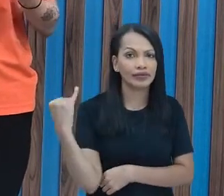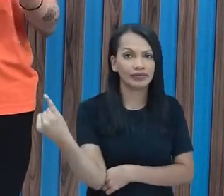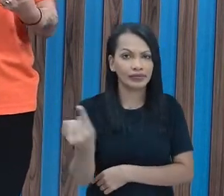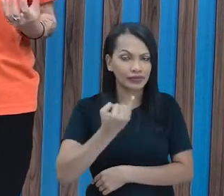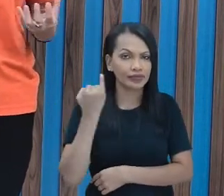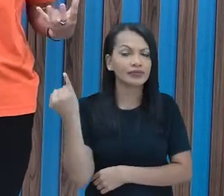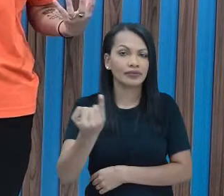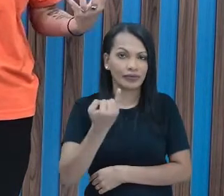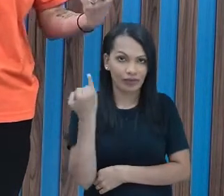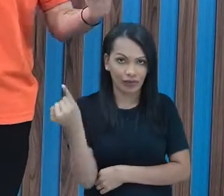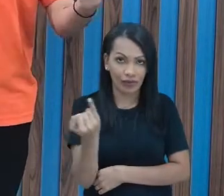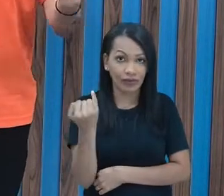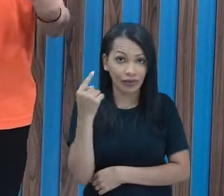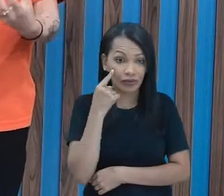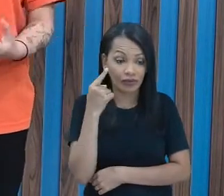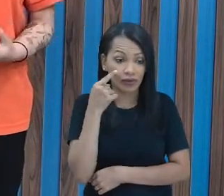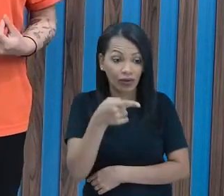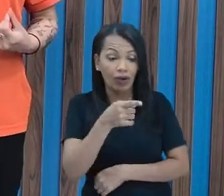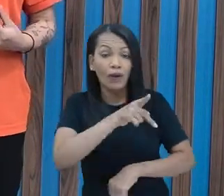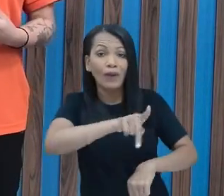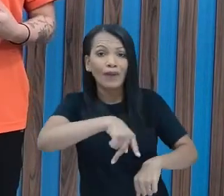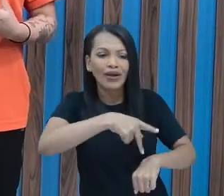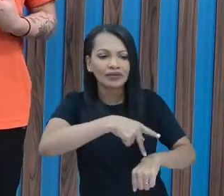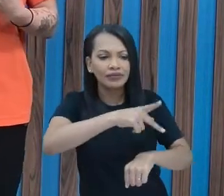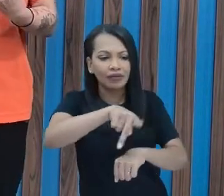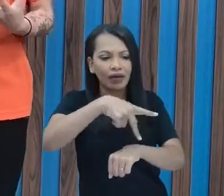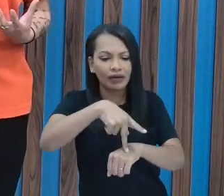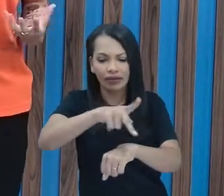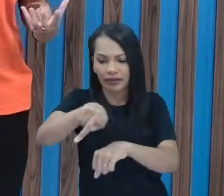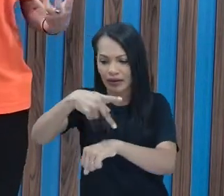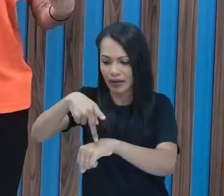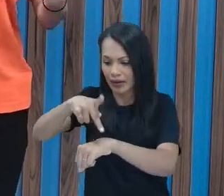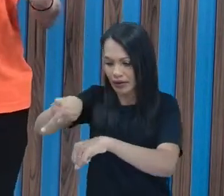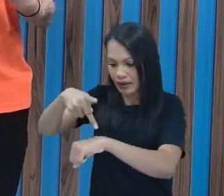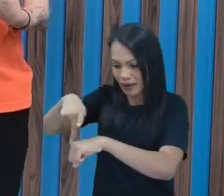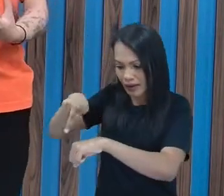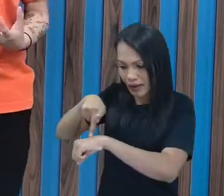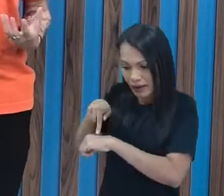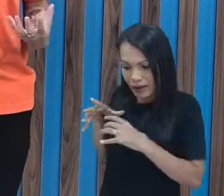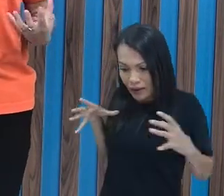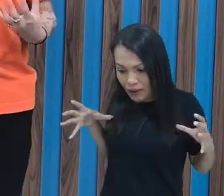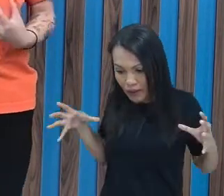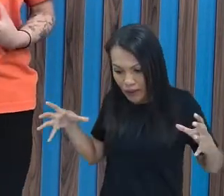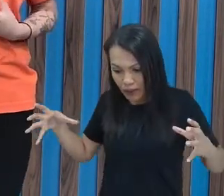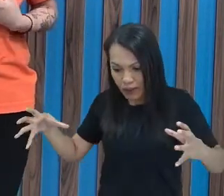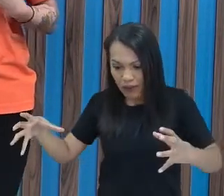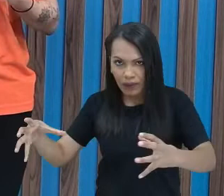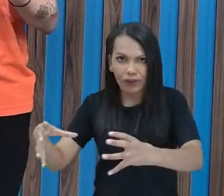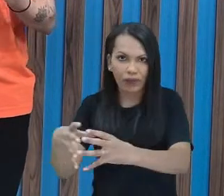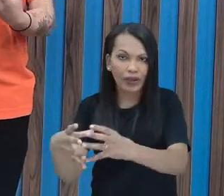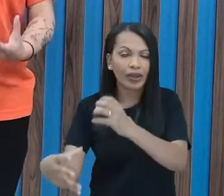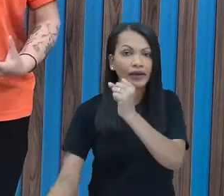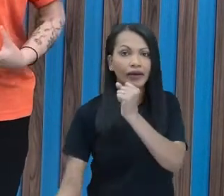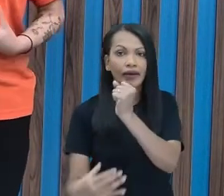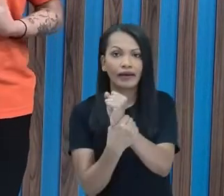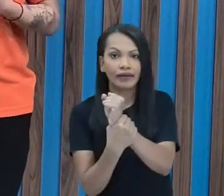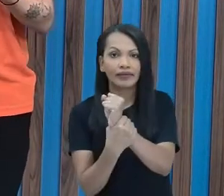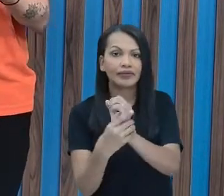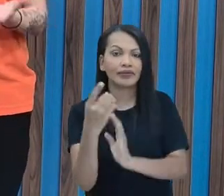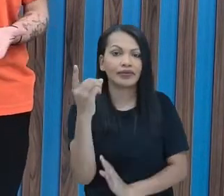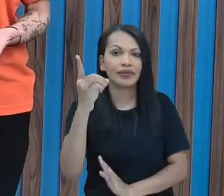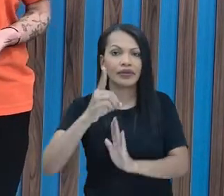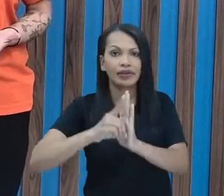foi os países, né, que utilizam dessa diplomacia aí de garantir direitos,